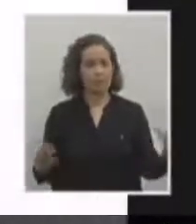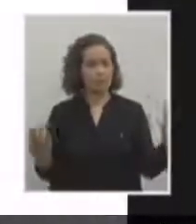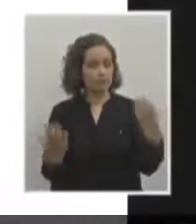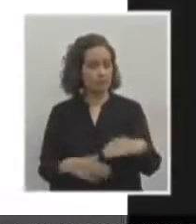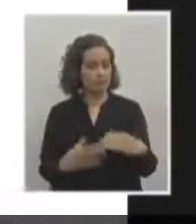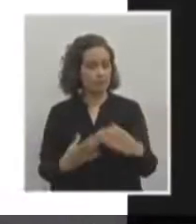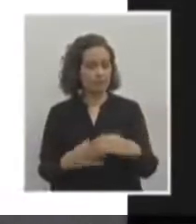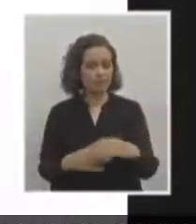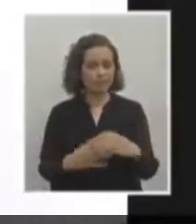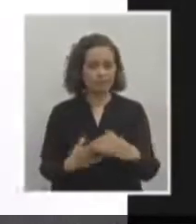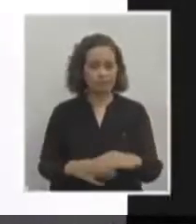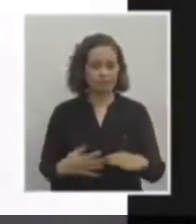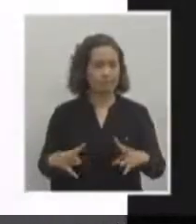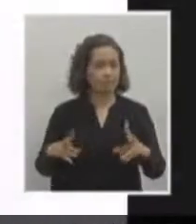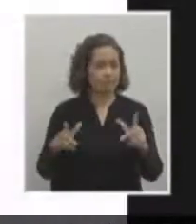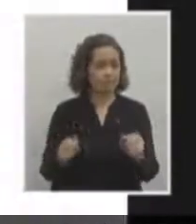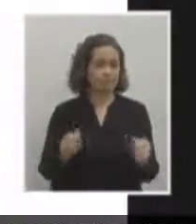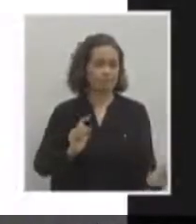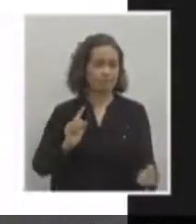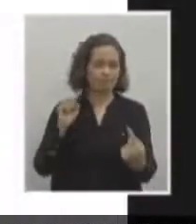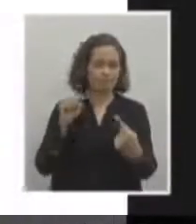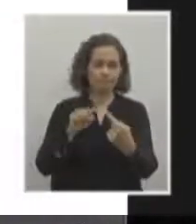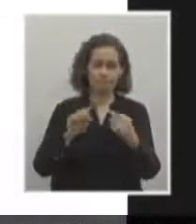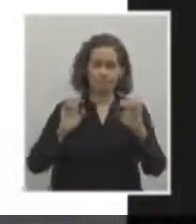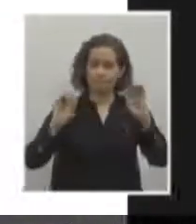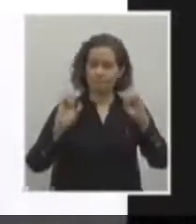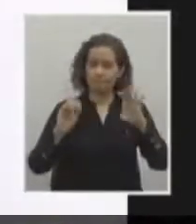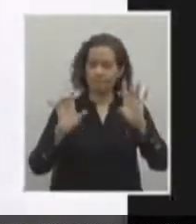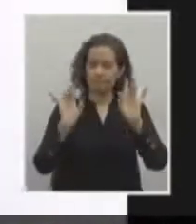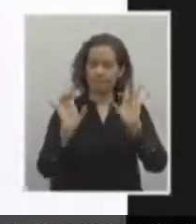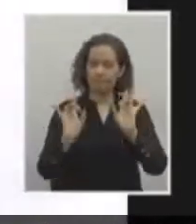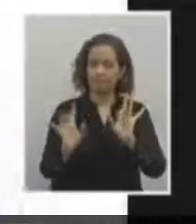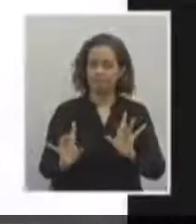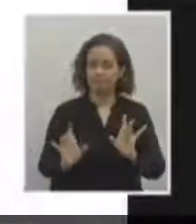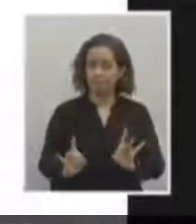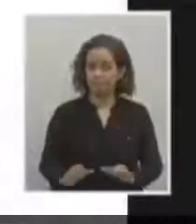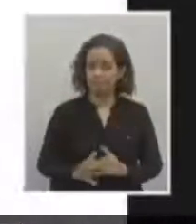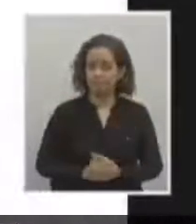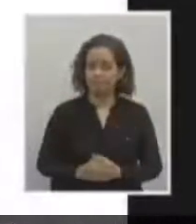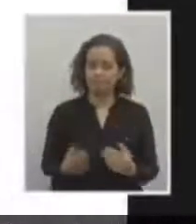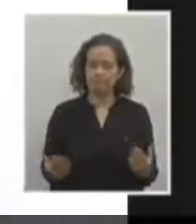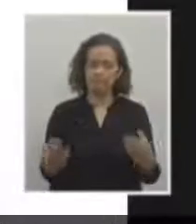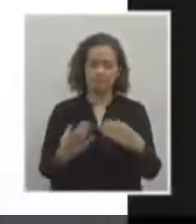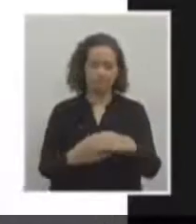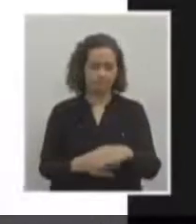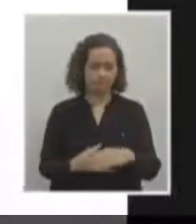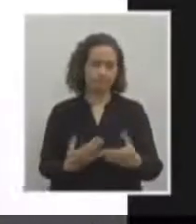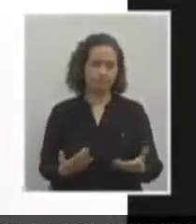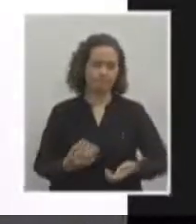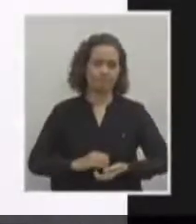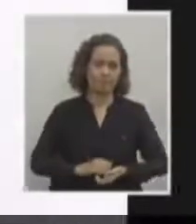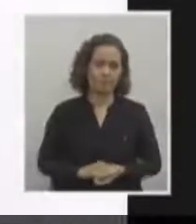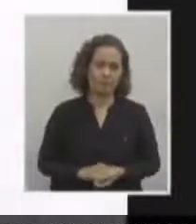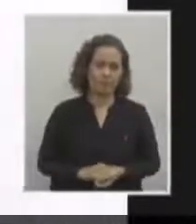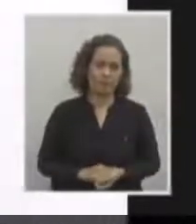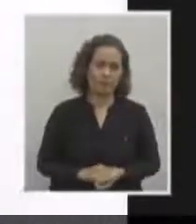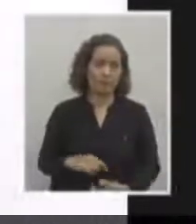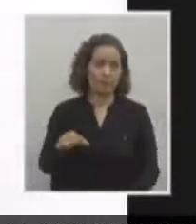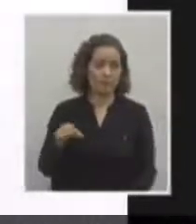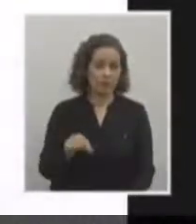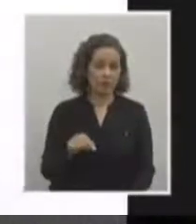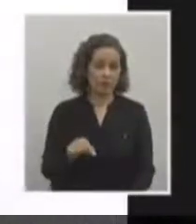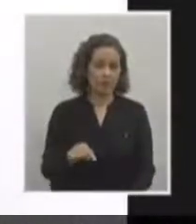existentes. Como a gente tinha de educação especial, foi até um primeiro concurso que foi feito para educação especial. E esse concurso foi feito